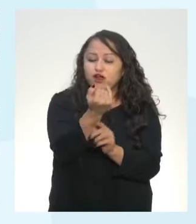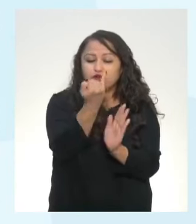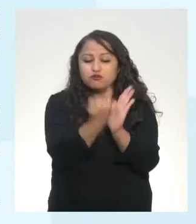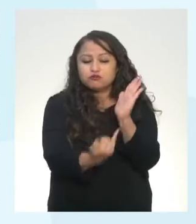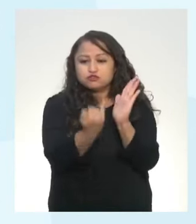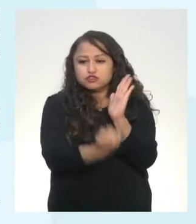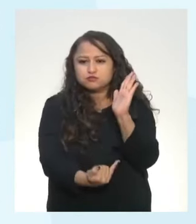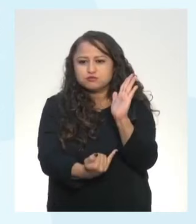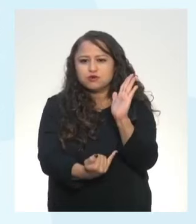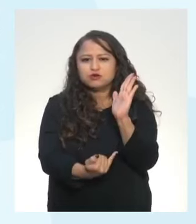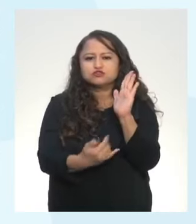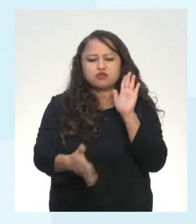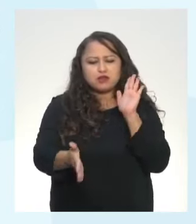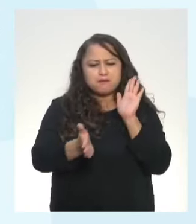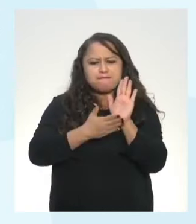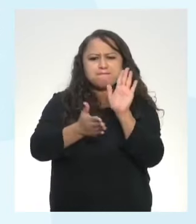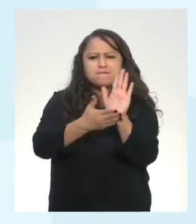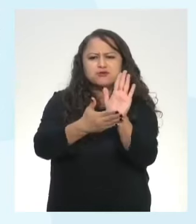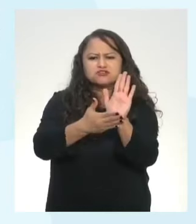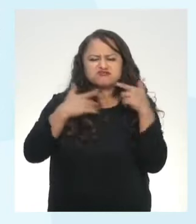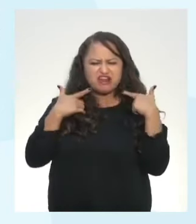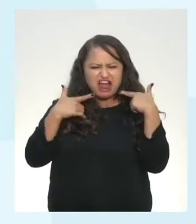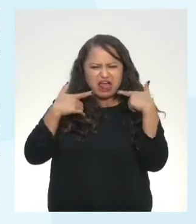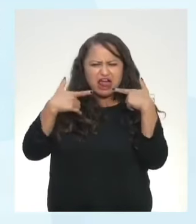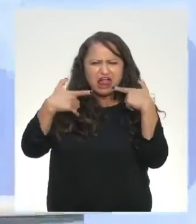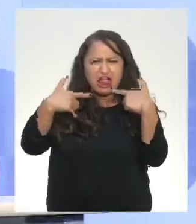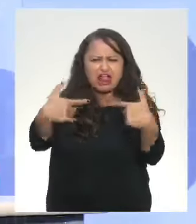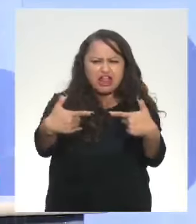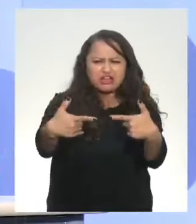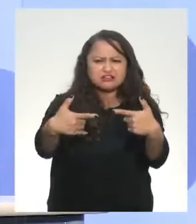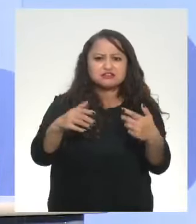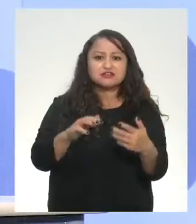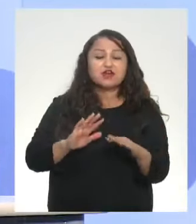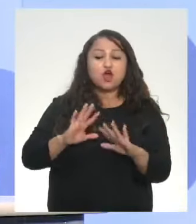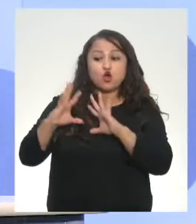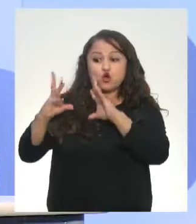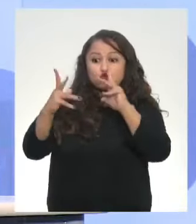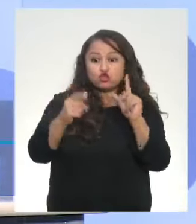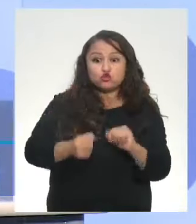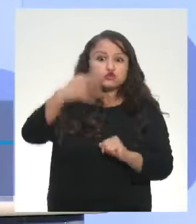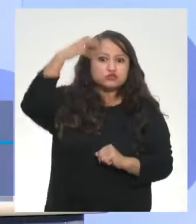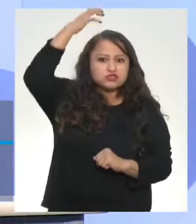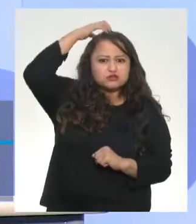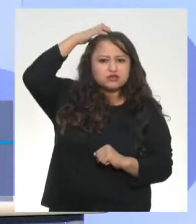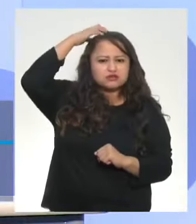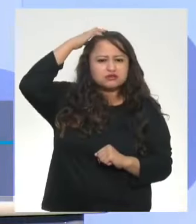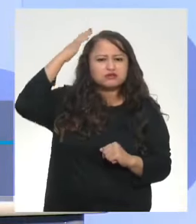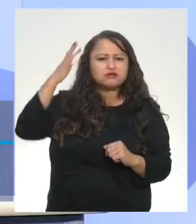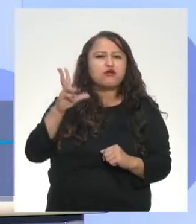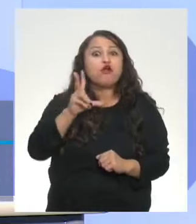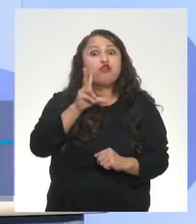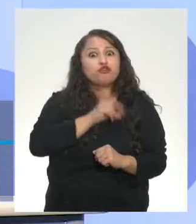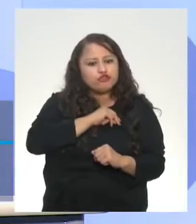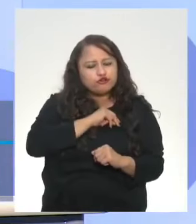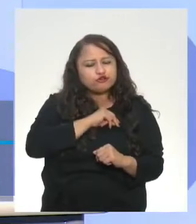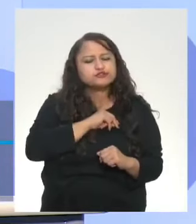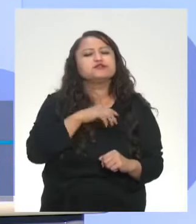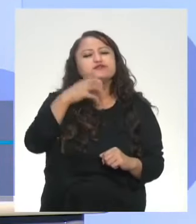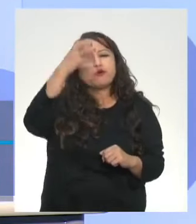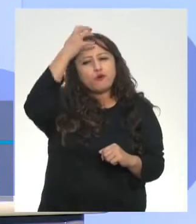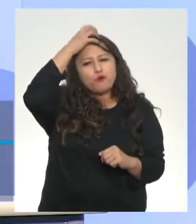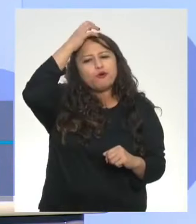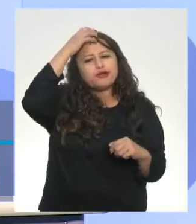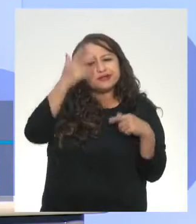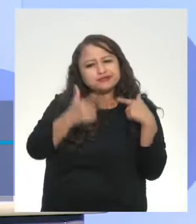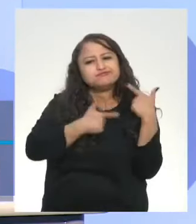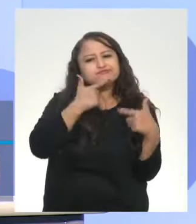exércitos, declarava a guerra, ou seja, tudo era o rei, né? Então, vocês devem estar pensando assim, nossa, como o rei tinha trabalho, né? Meu Deus